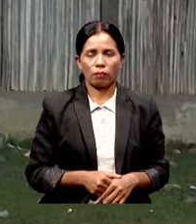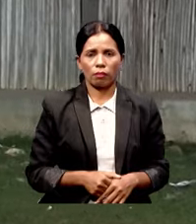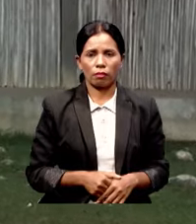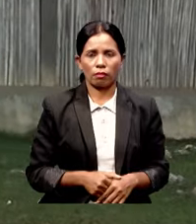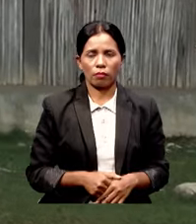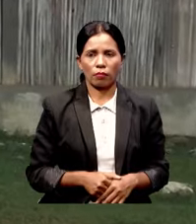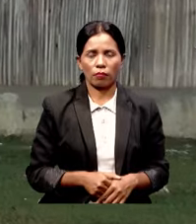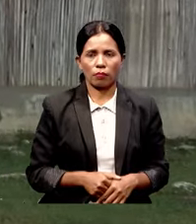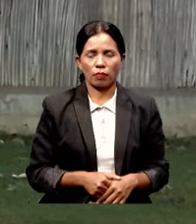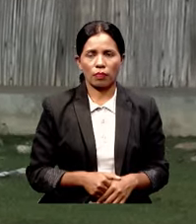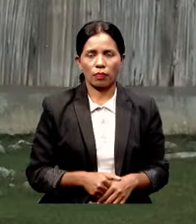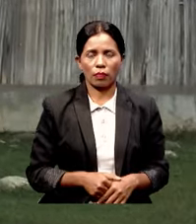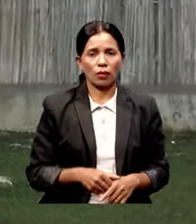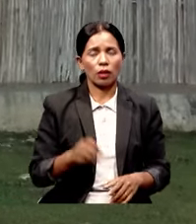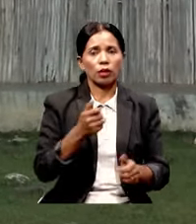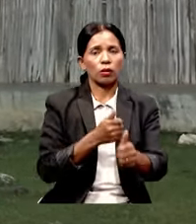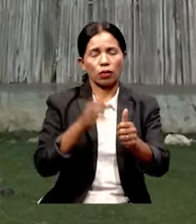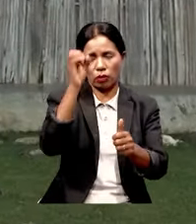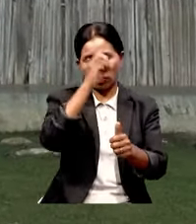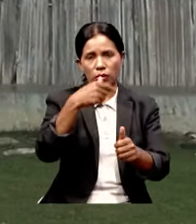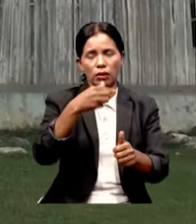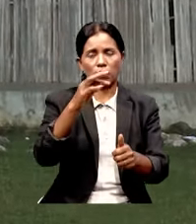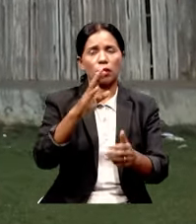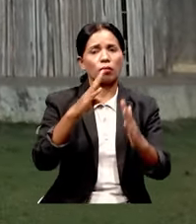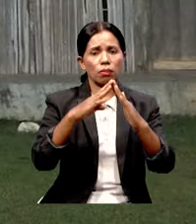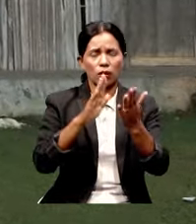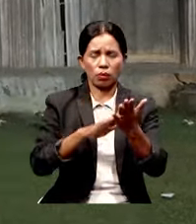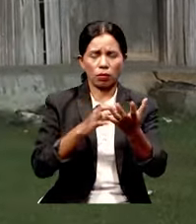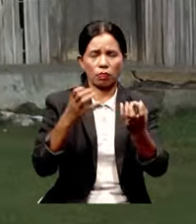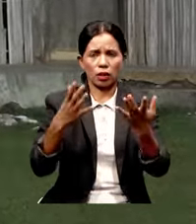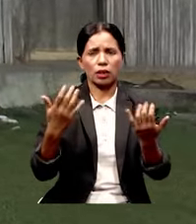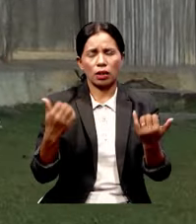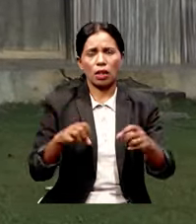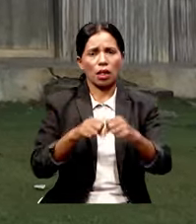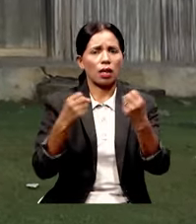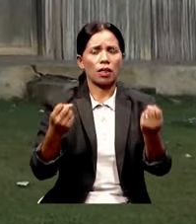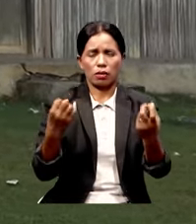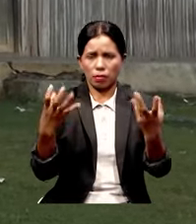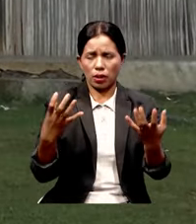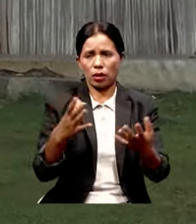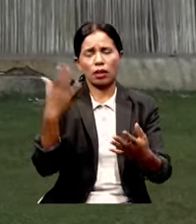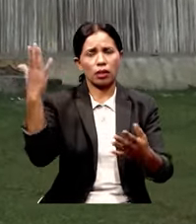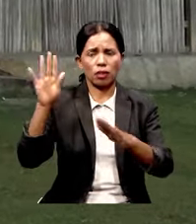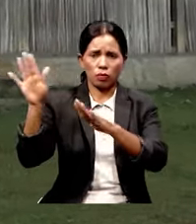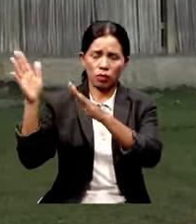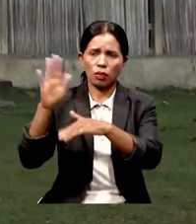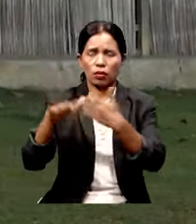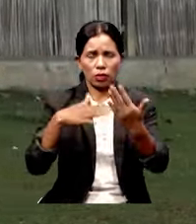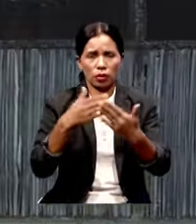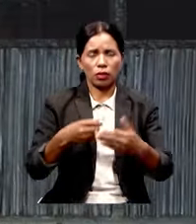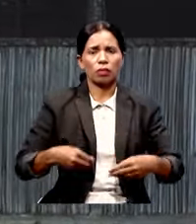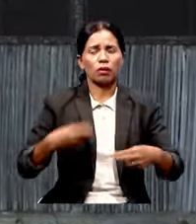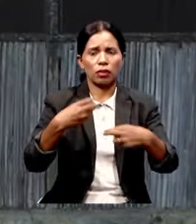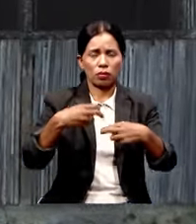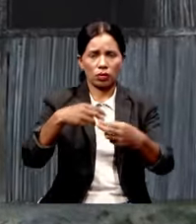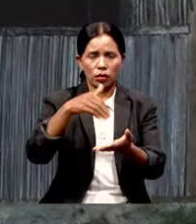future. Durante ne tuir observação de men escola barak mak se iha condição ne be grave liu iha are remotas ho de ameaça estudante